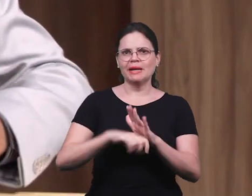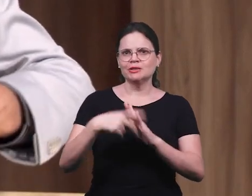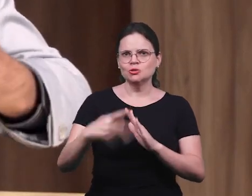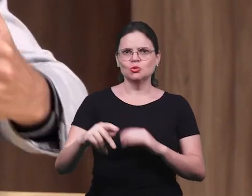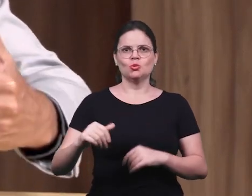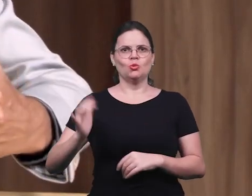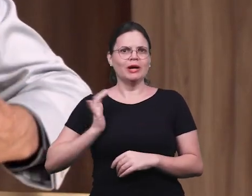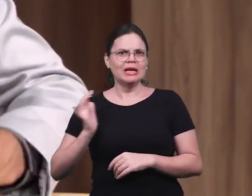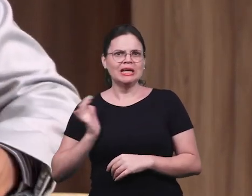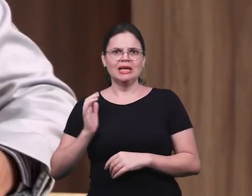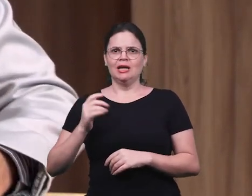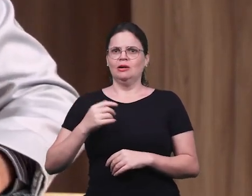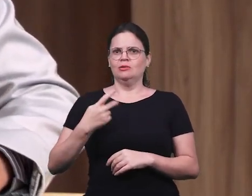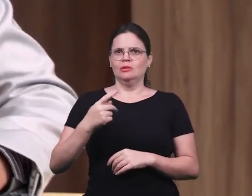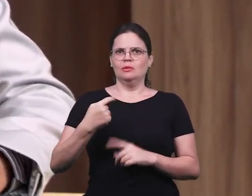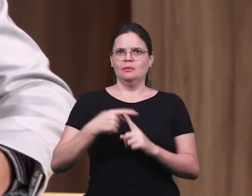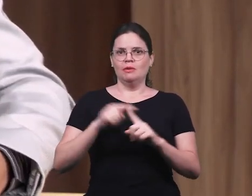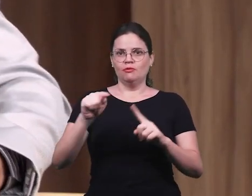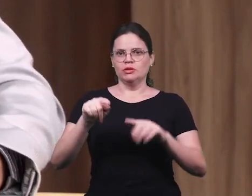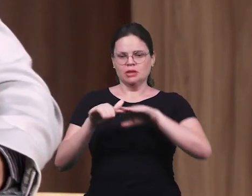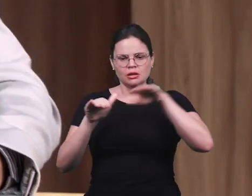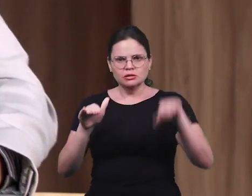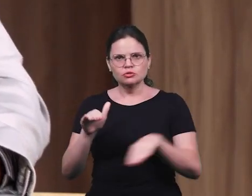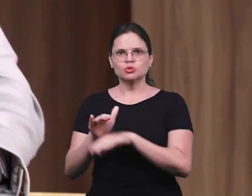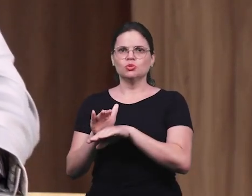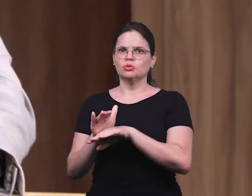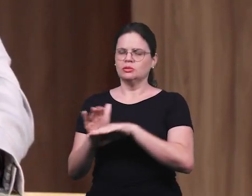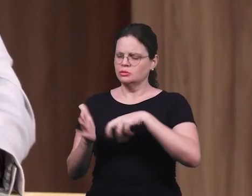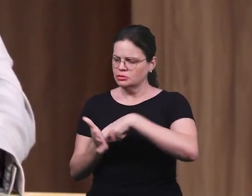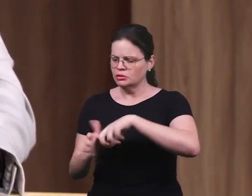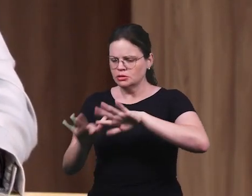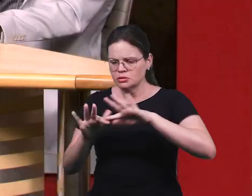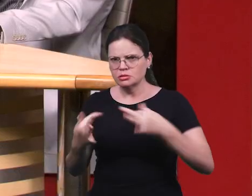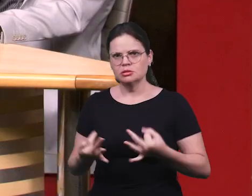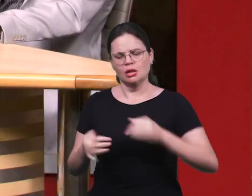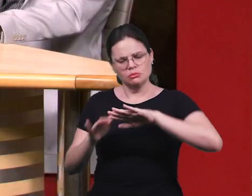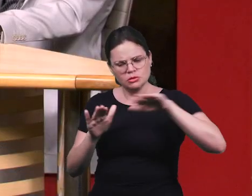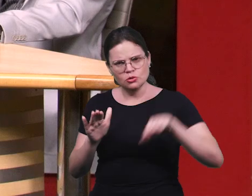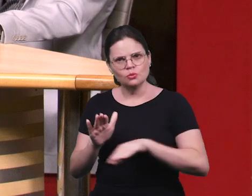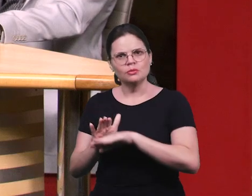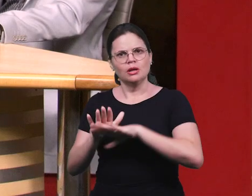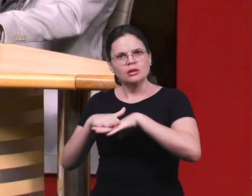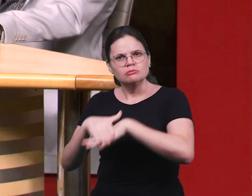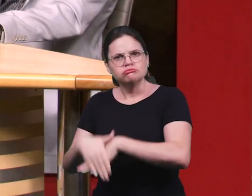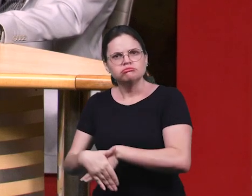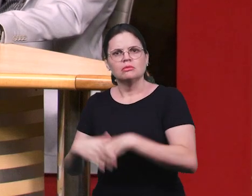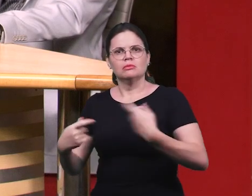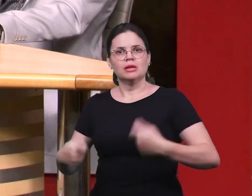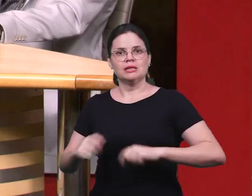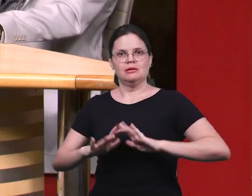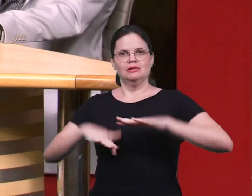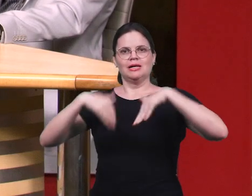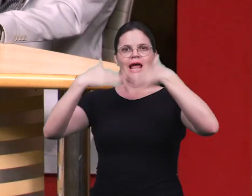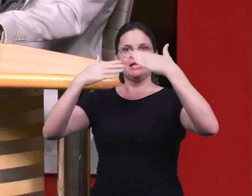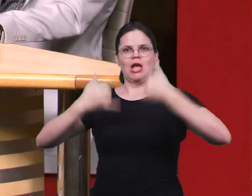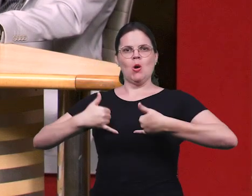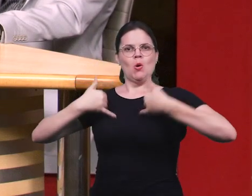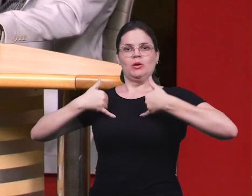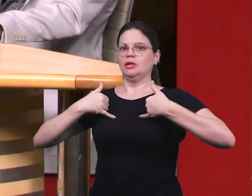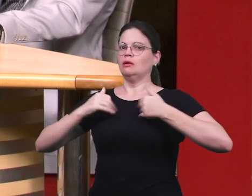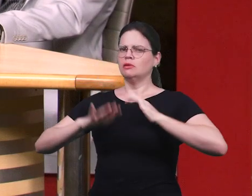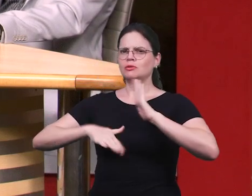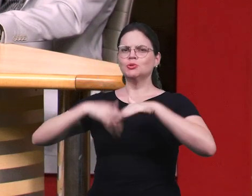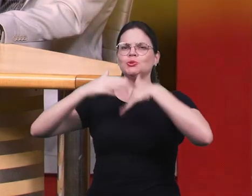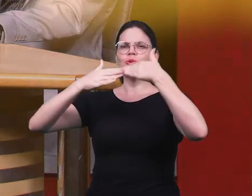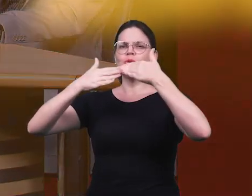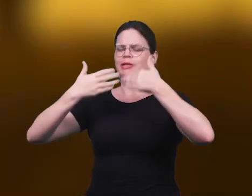seu chamado prospere, mas que você diminua, que você desça. E é interessante que a palavra diz isso, lá em Salmo